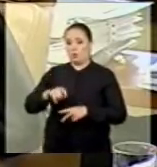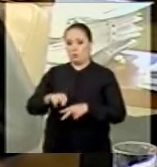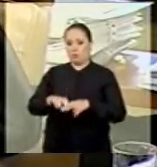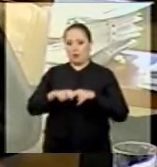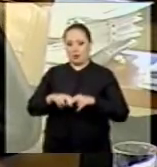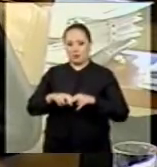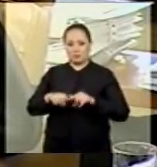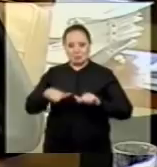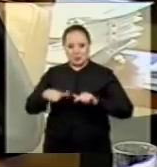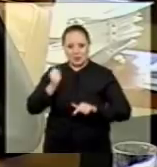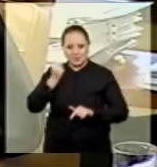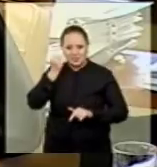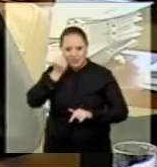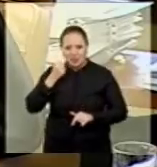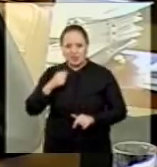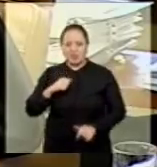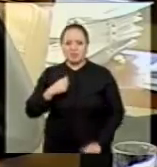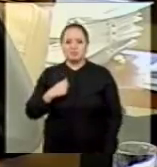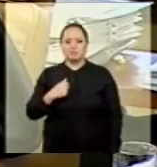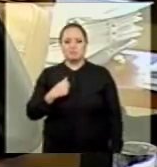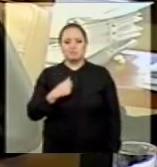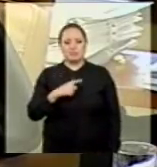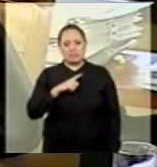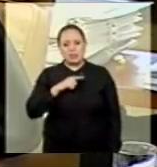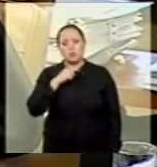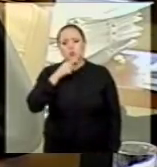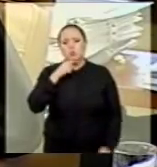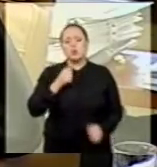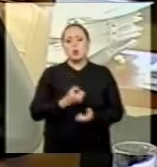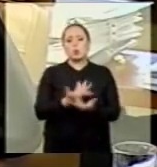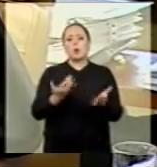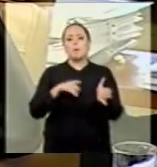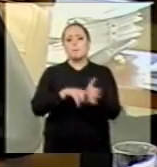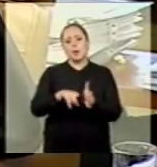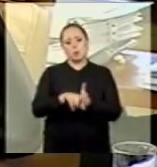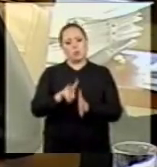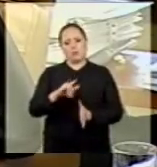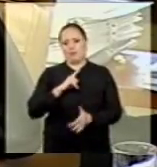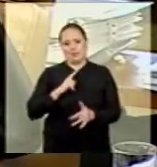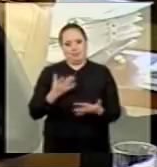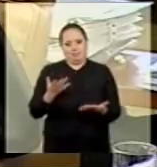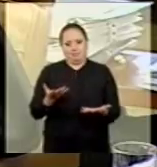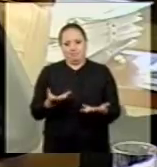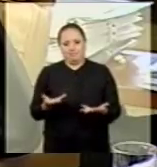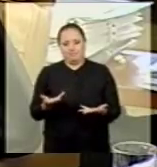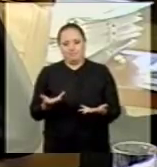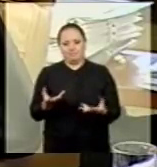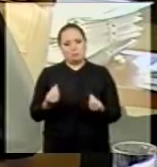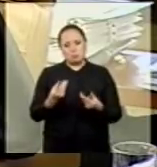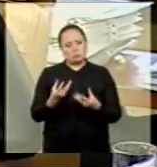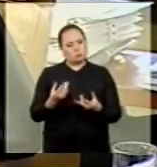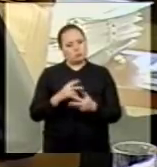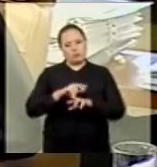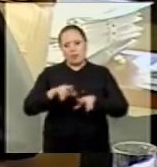Então, eu tenho dúvidas de quantos questionamentos nós vamos... São várias as